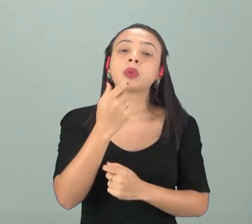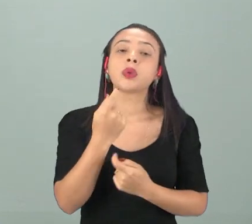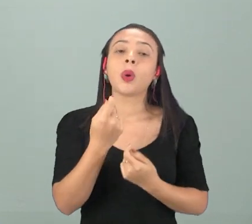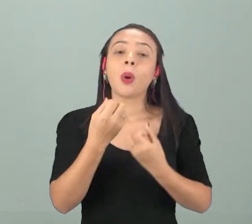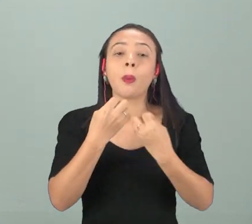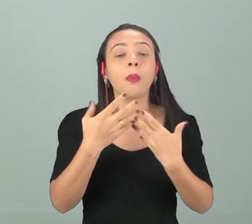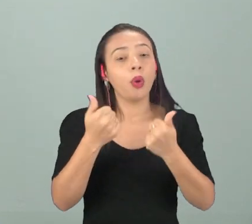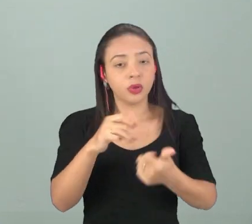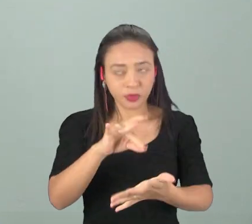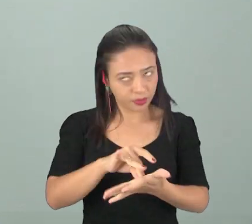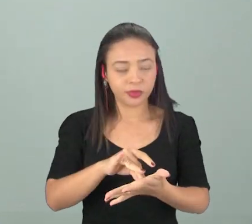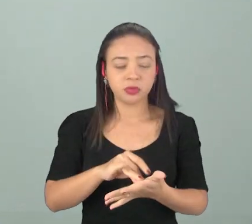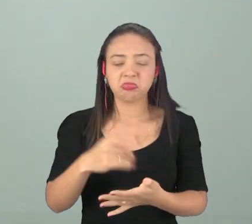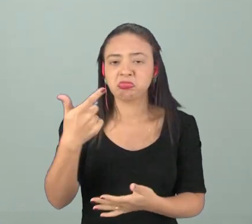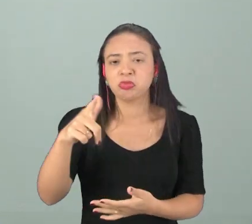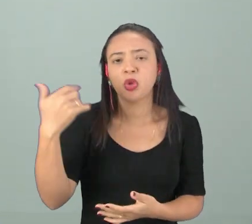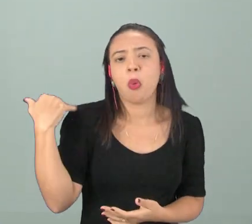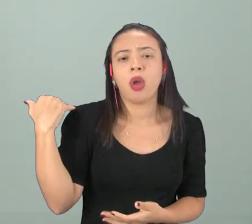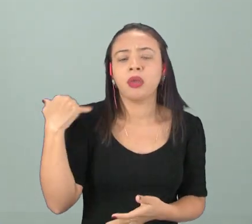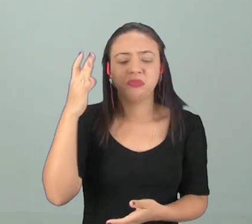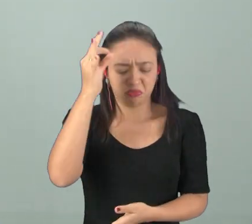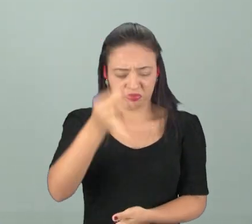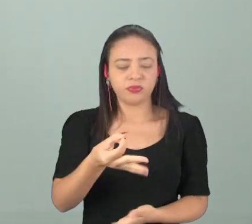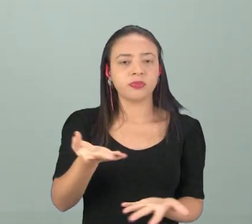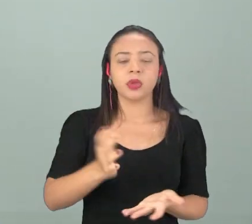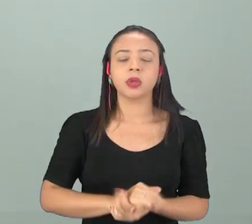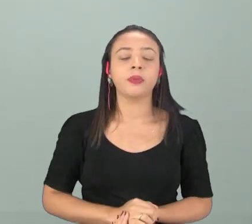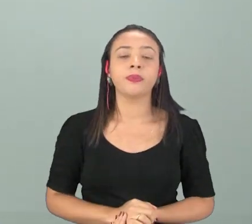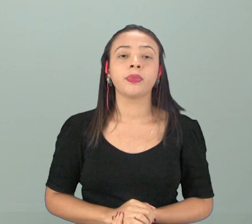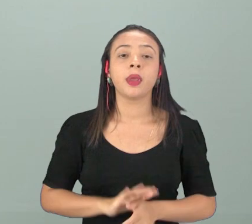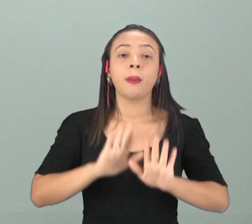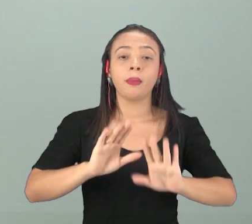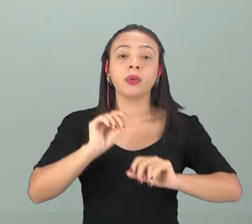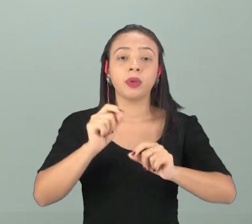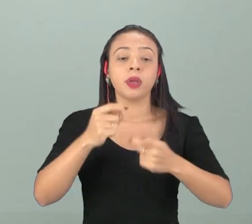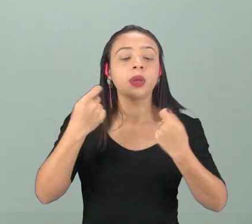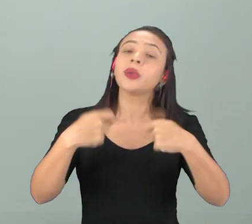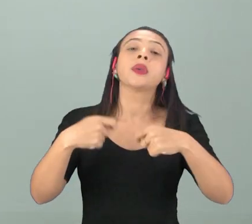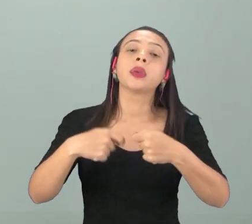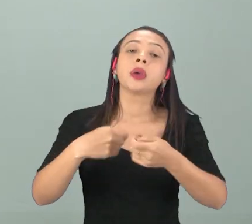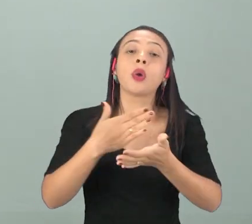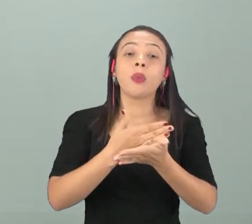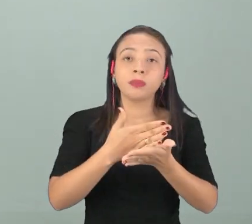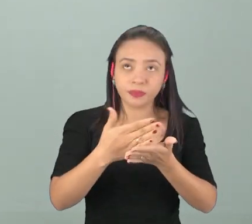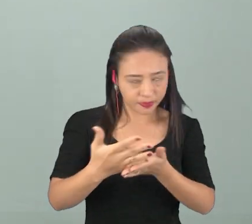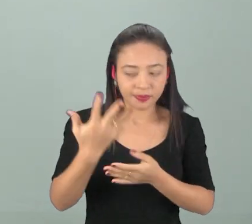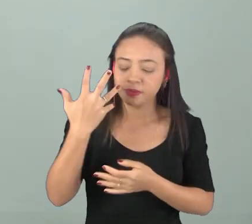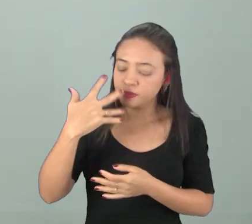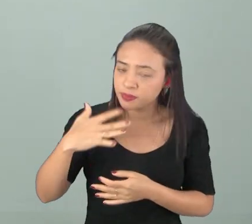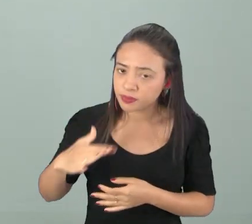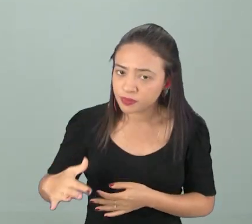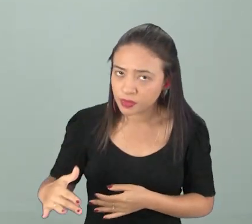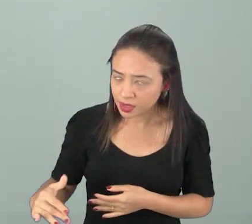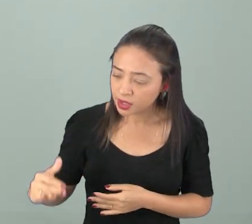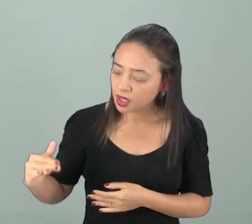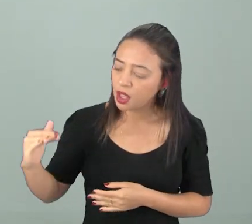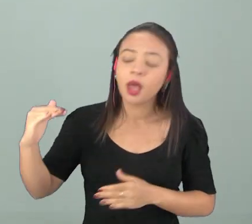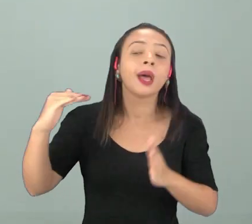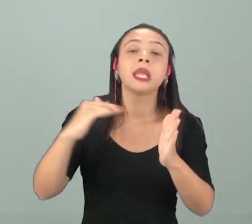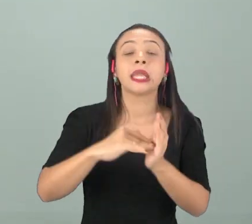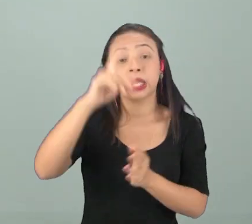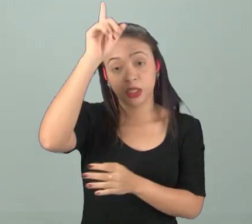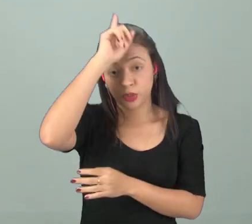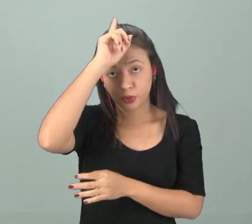tem uma idade certa para acontecer, mas o ideal é que ela comece, desde a infância e acompanhe até a